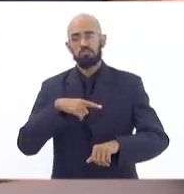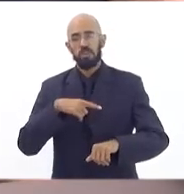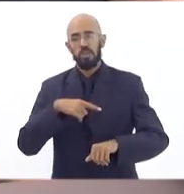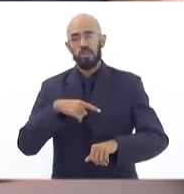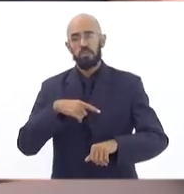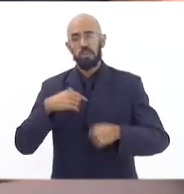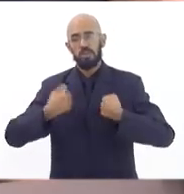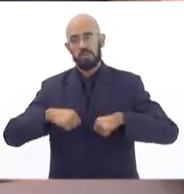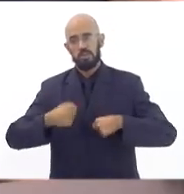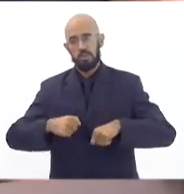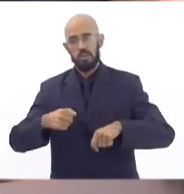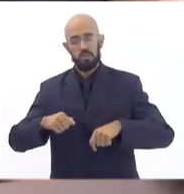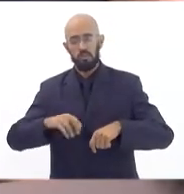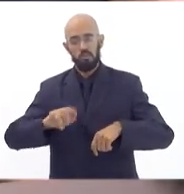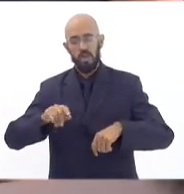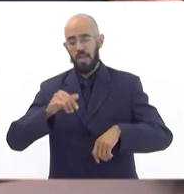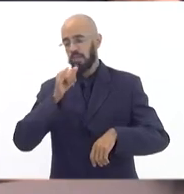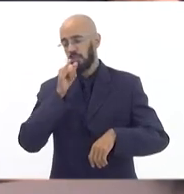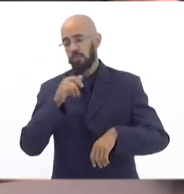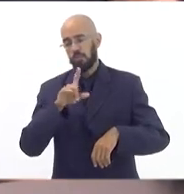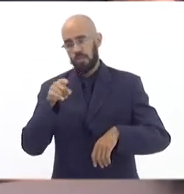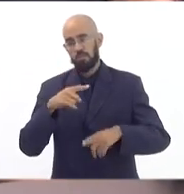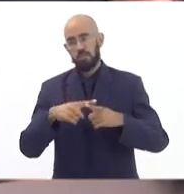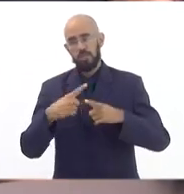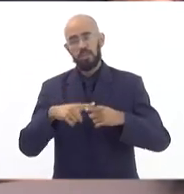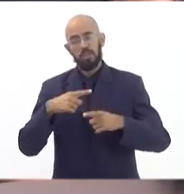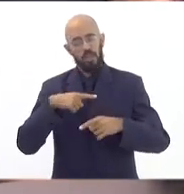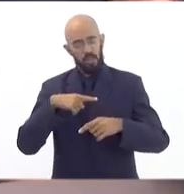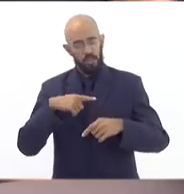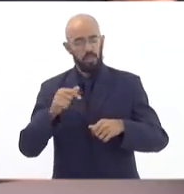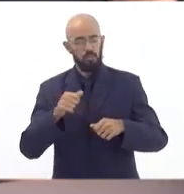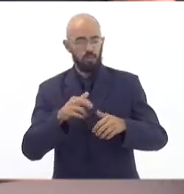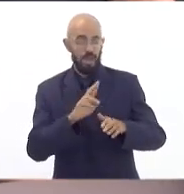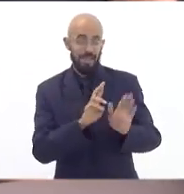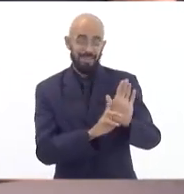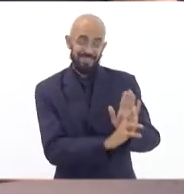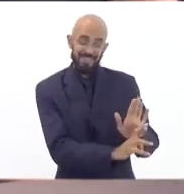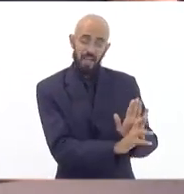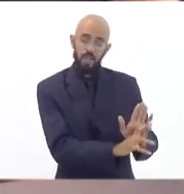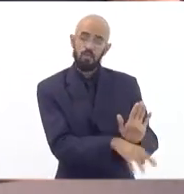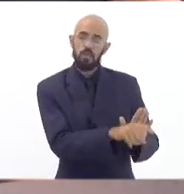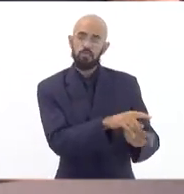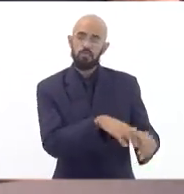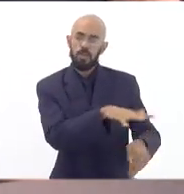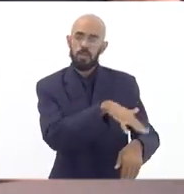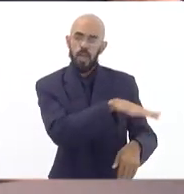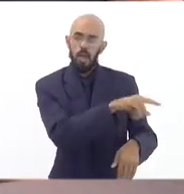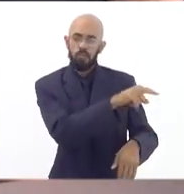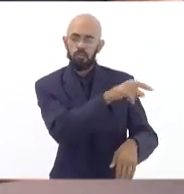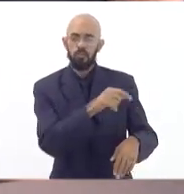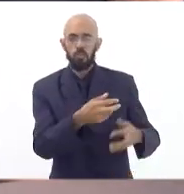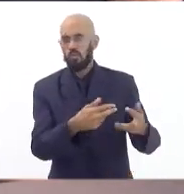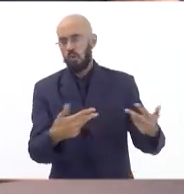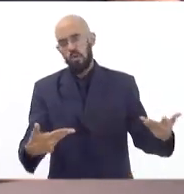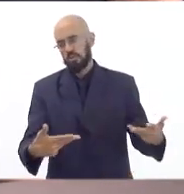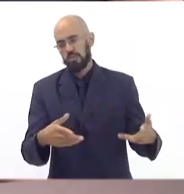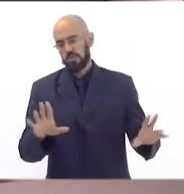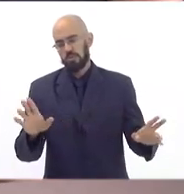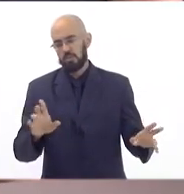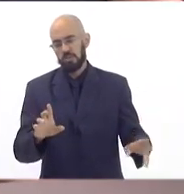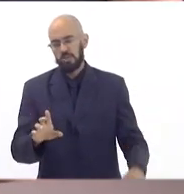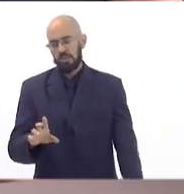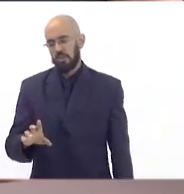simplesmente porque existe ali uma reserva de mercado investigativo Enfim uma série de questões que são